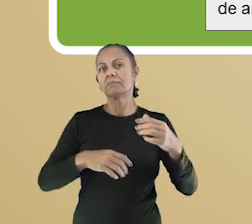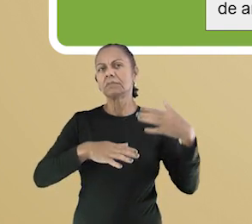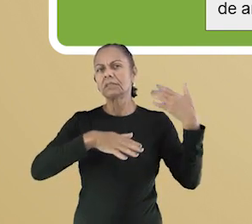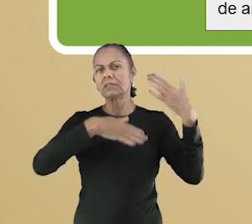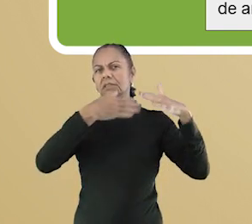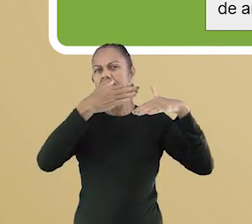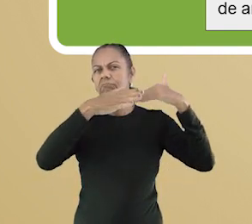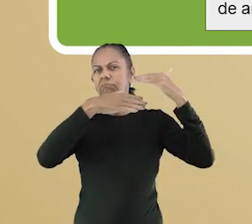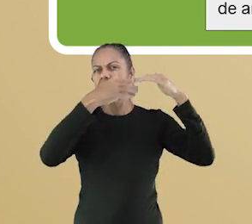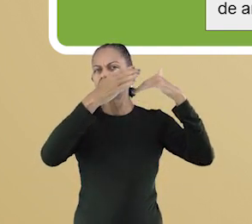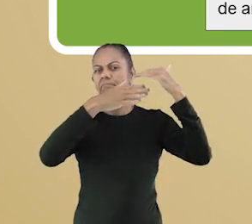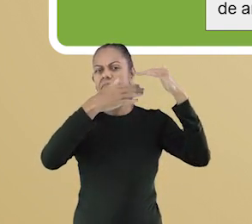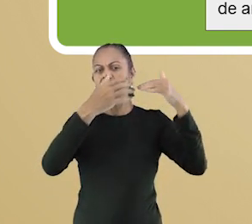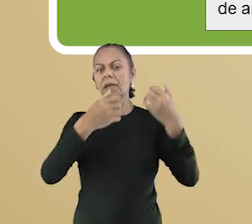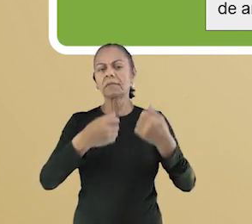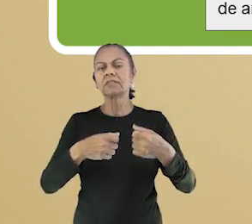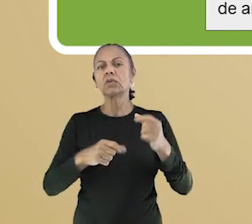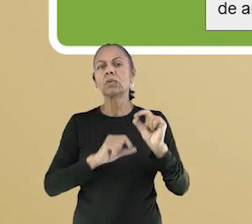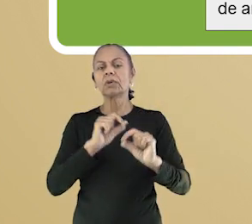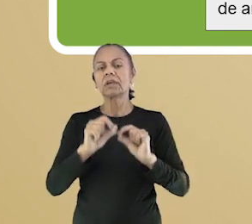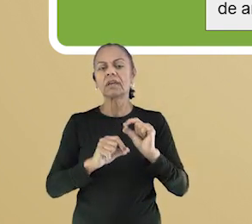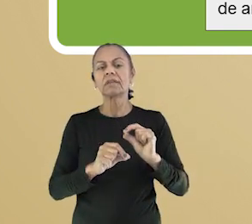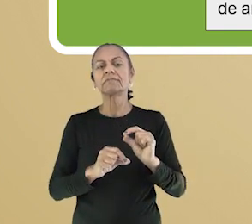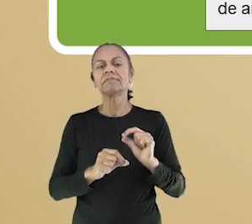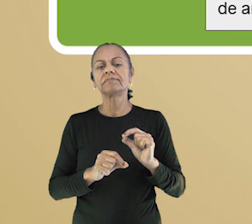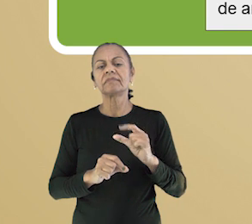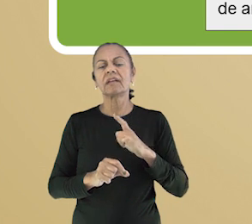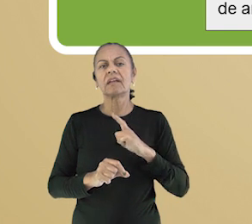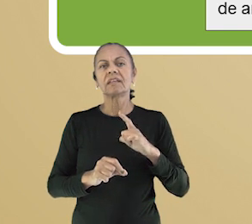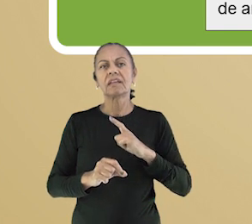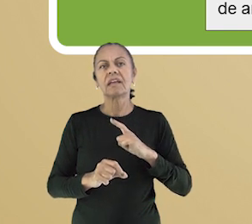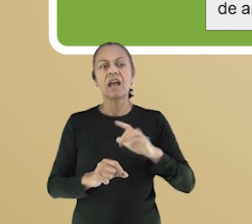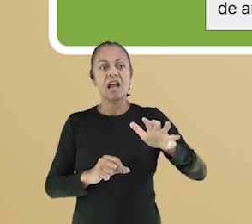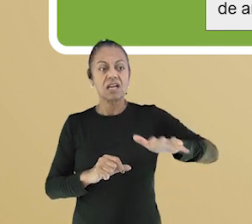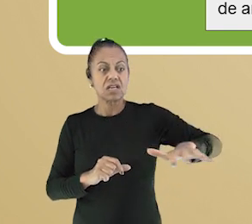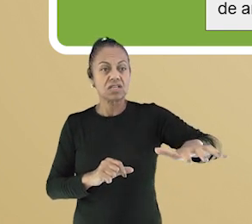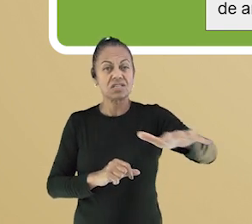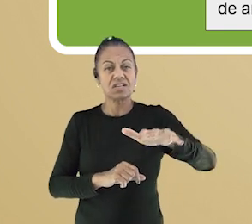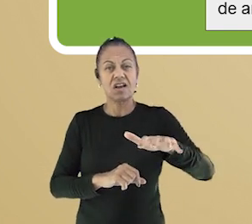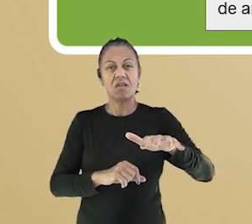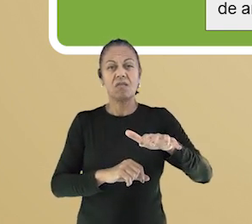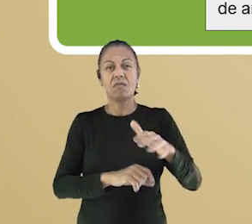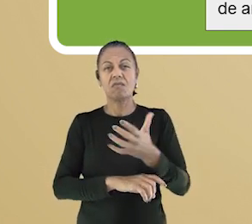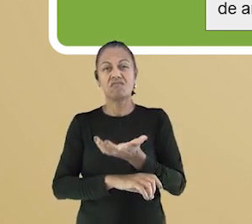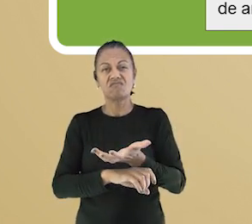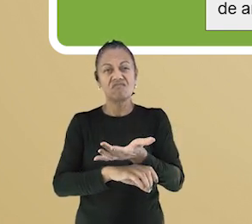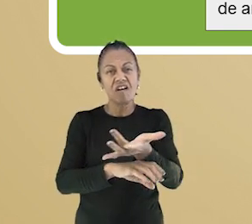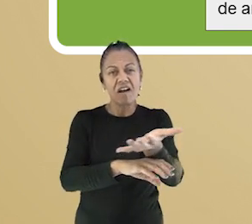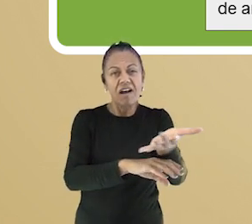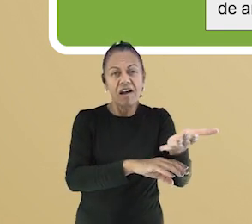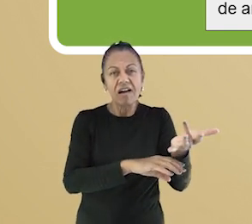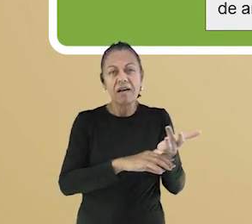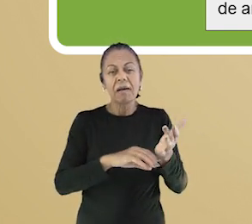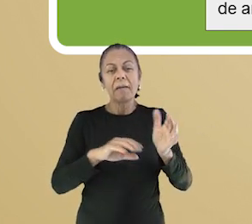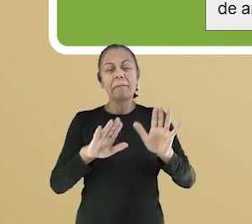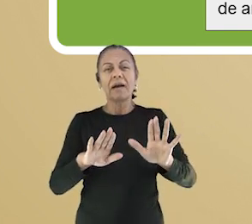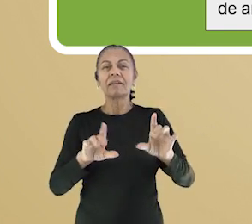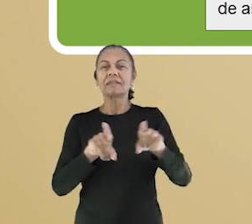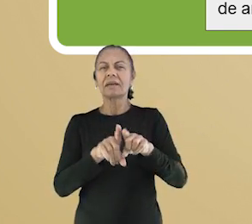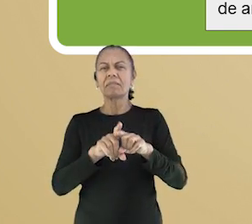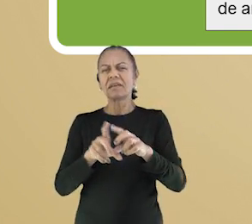vai haver desmatamento, como nós podemos ver na foto. Temos a região de mata, mas também temos uma região